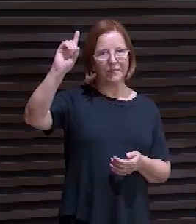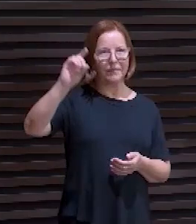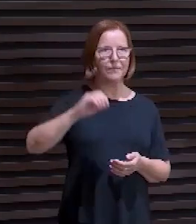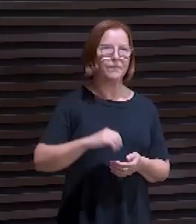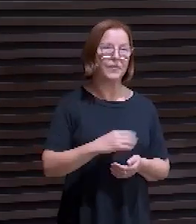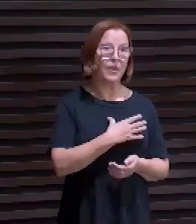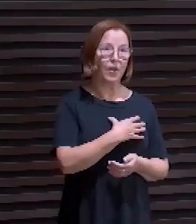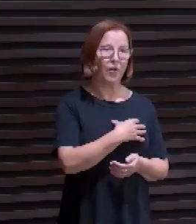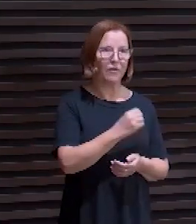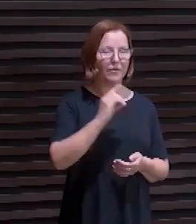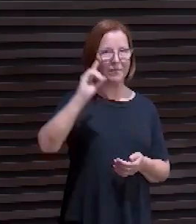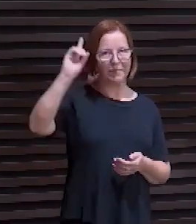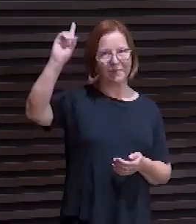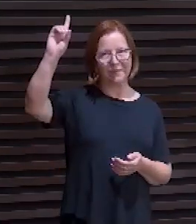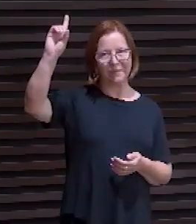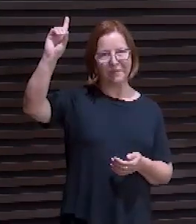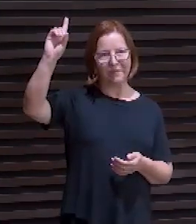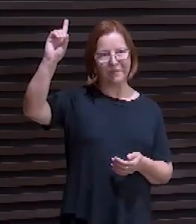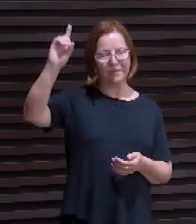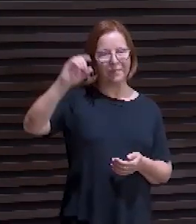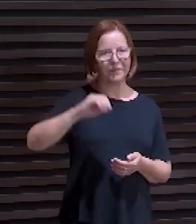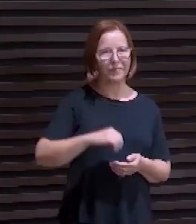O Filho de Deus.